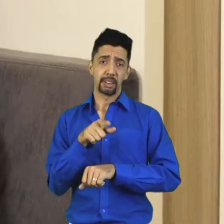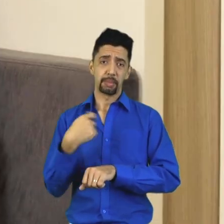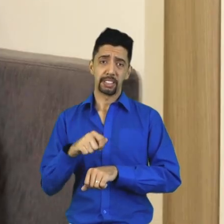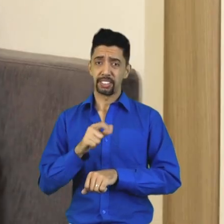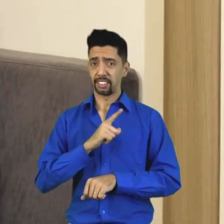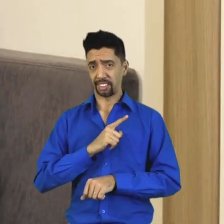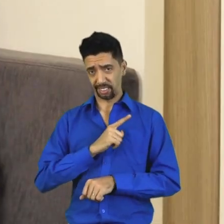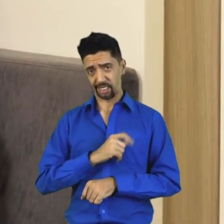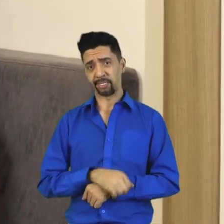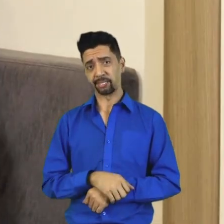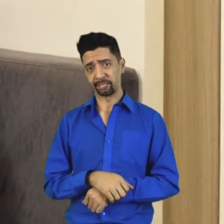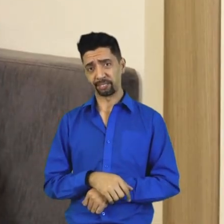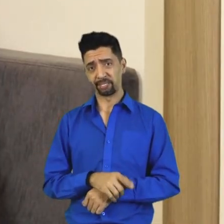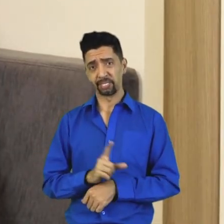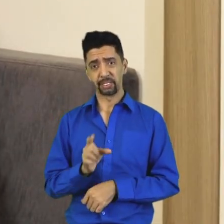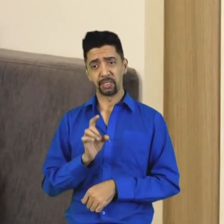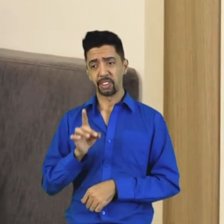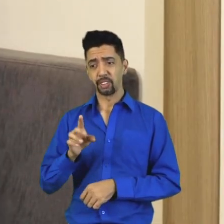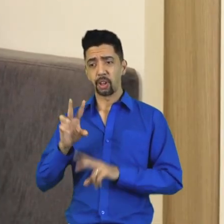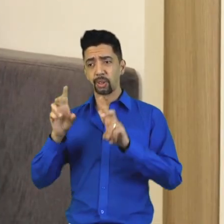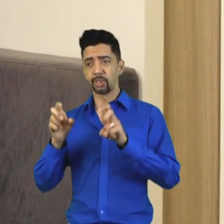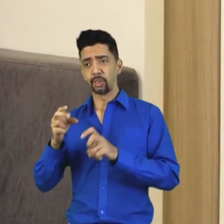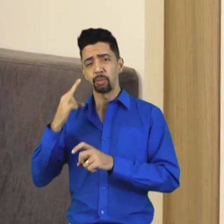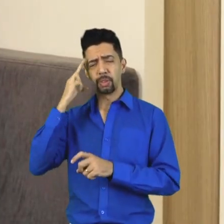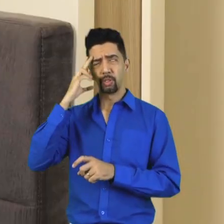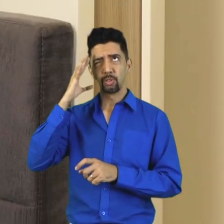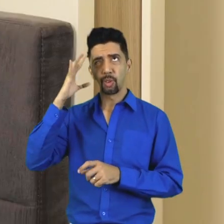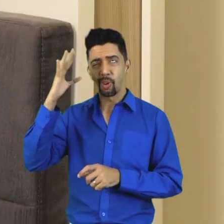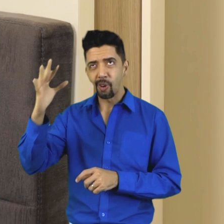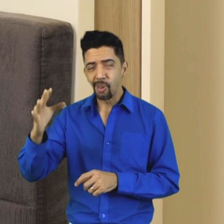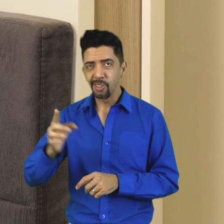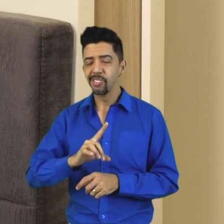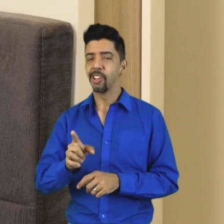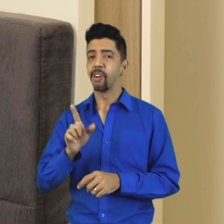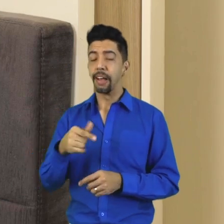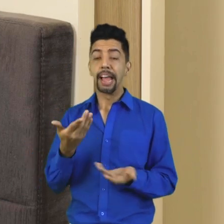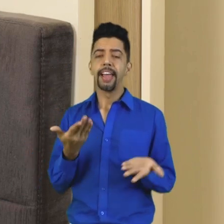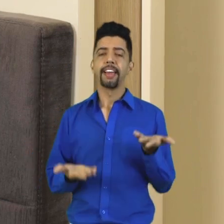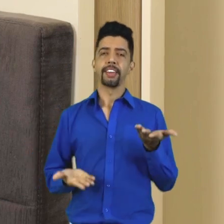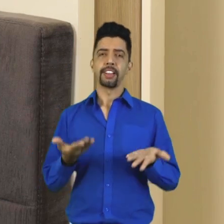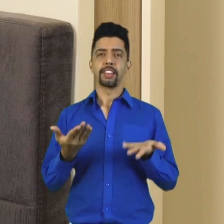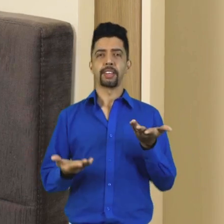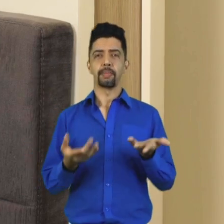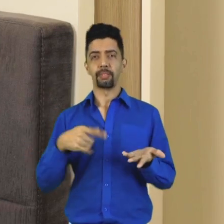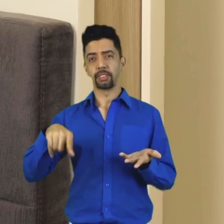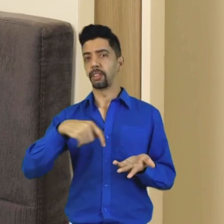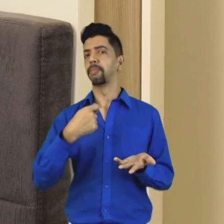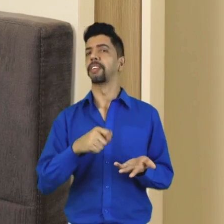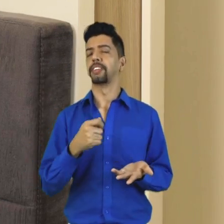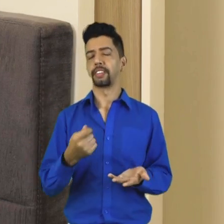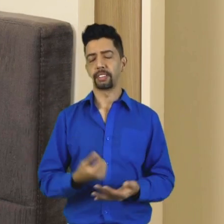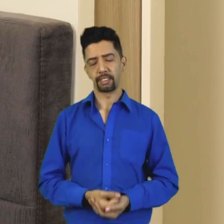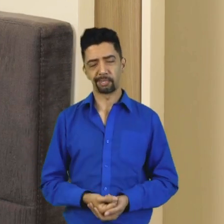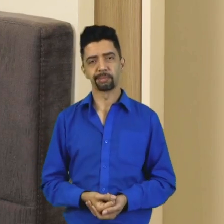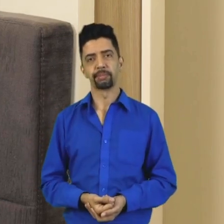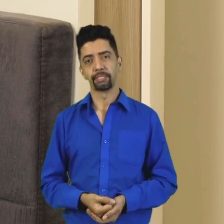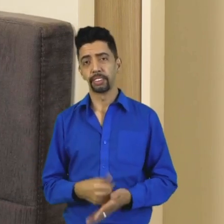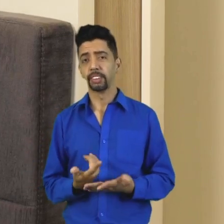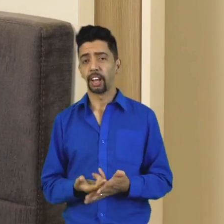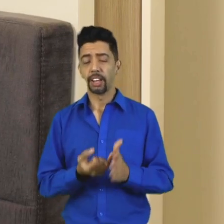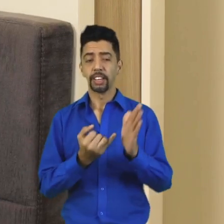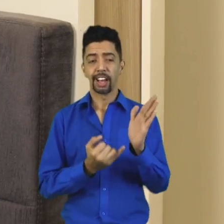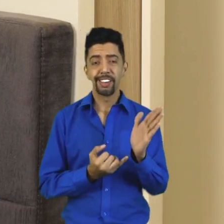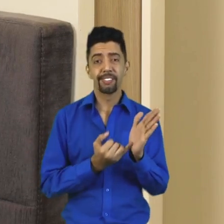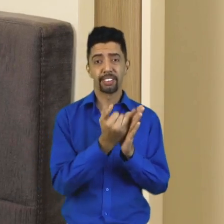Desejos. Eu estou falando de um equilíbrio saudável. E a inflação real de cada família